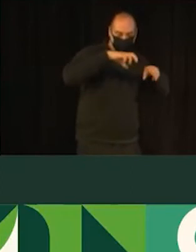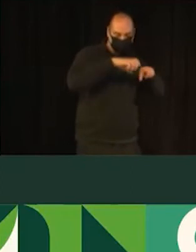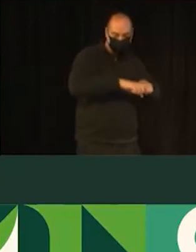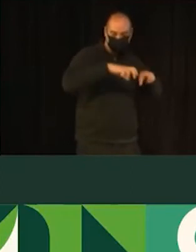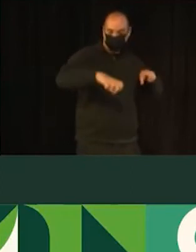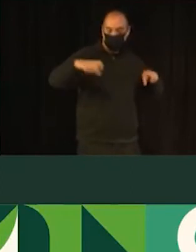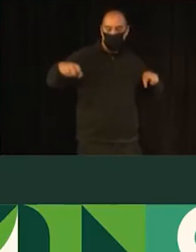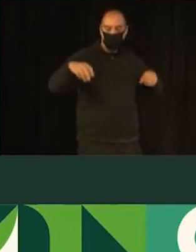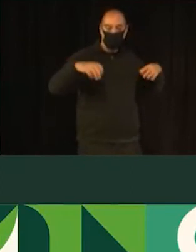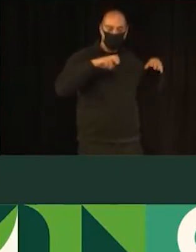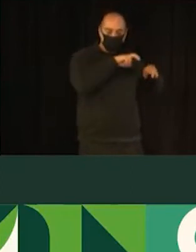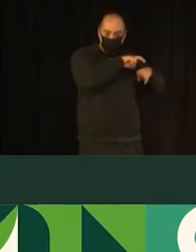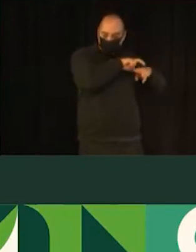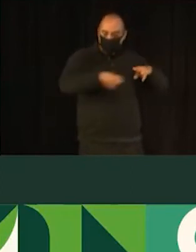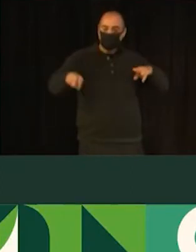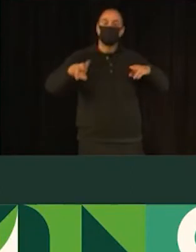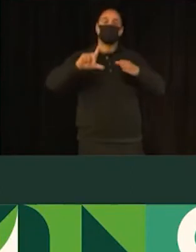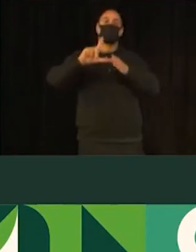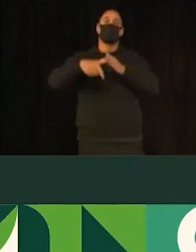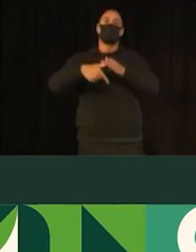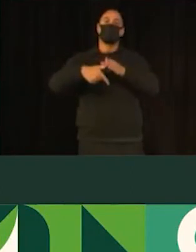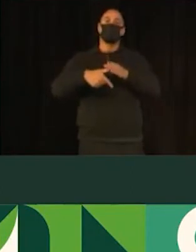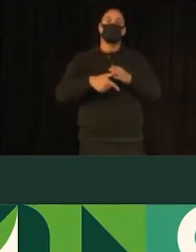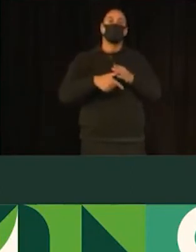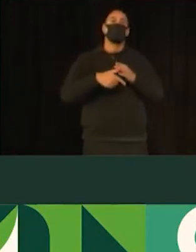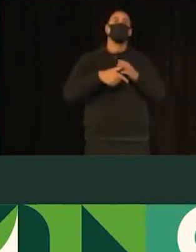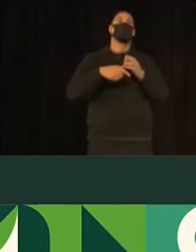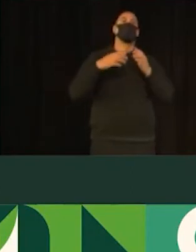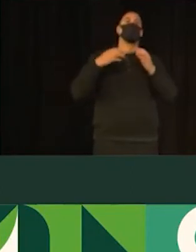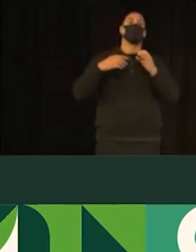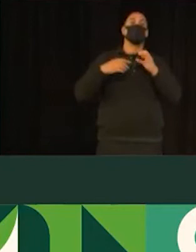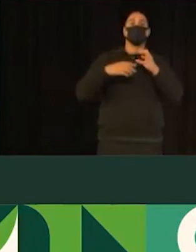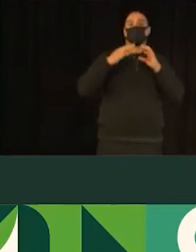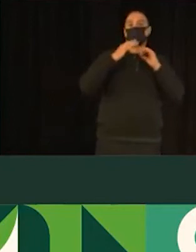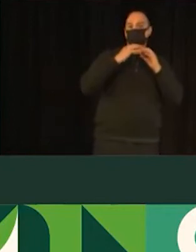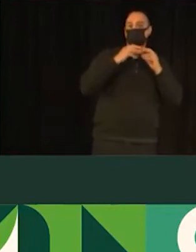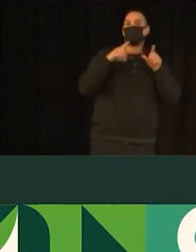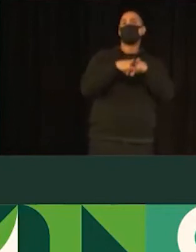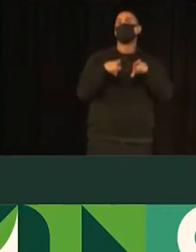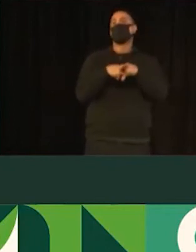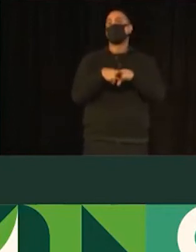motores, grupo motopropulsor, painéis de automação,